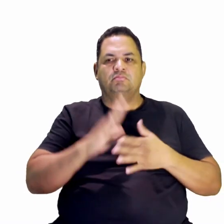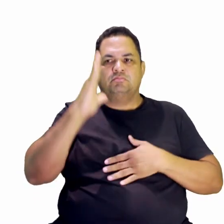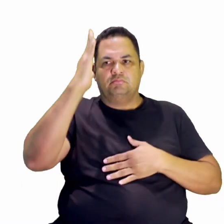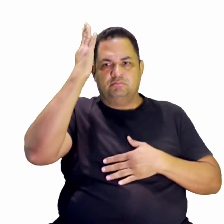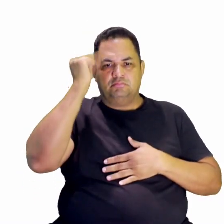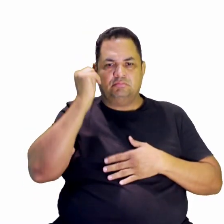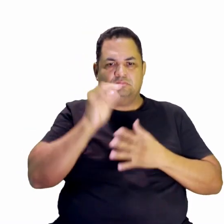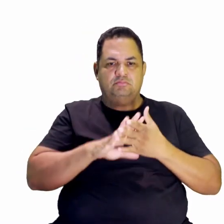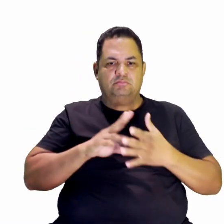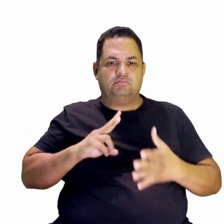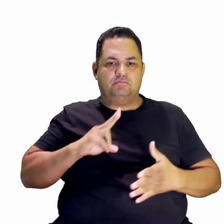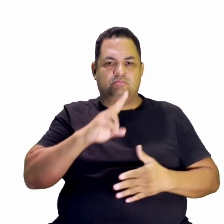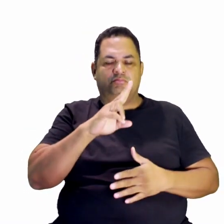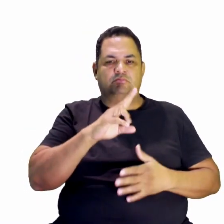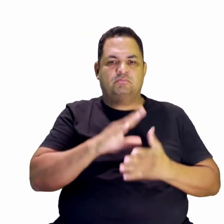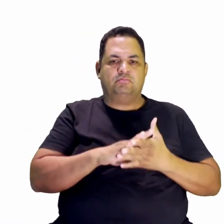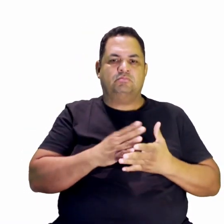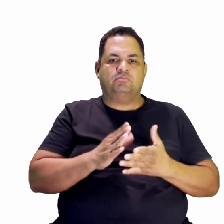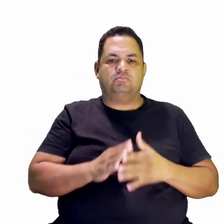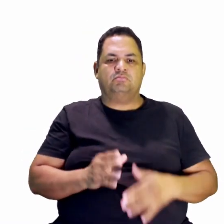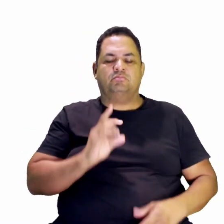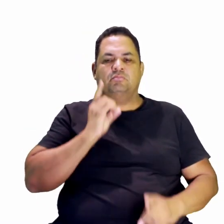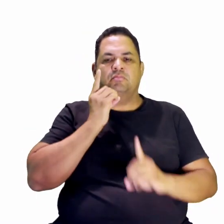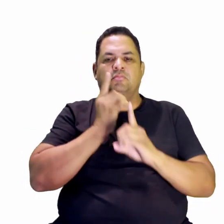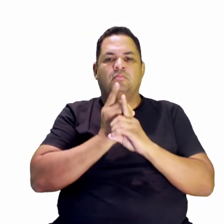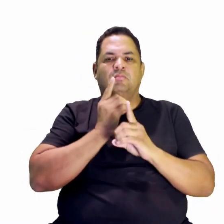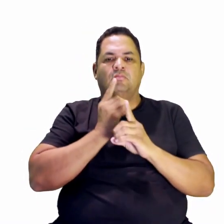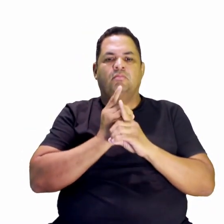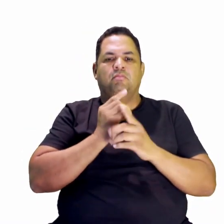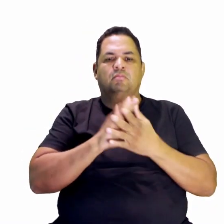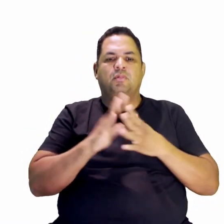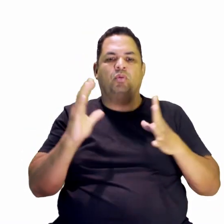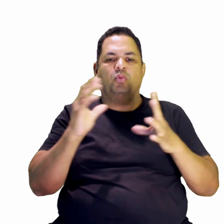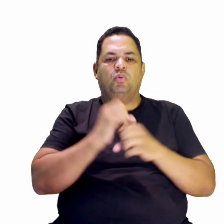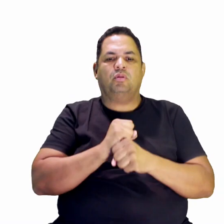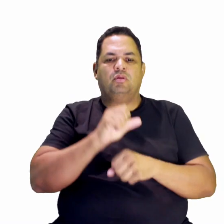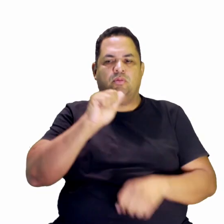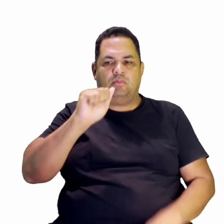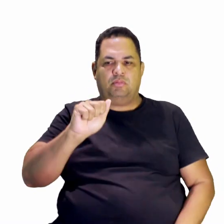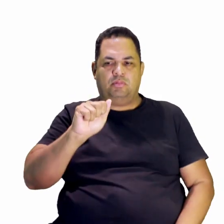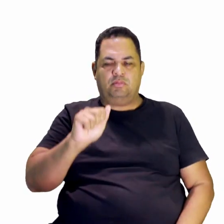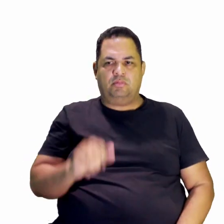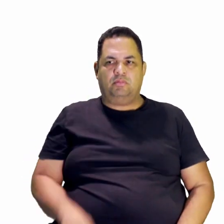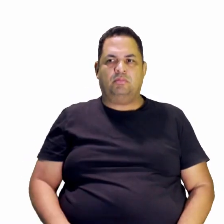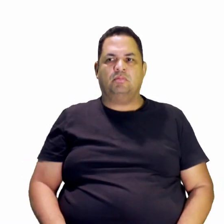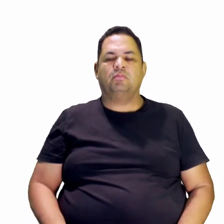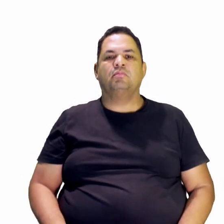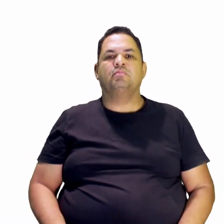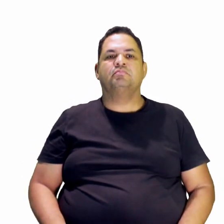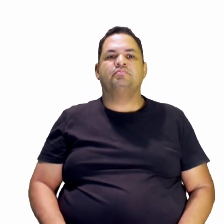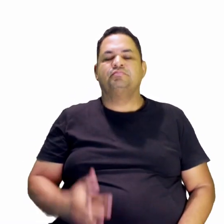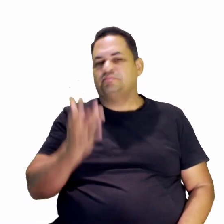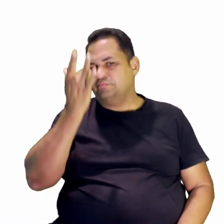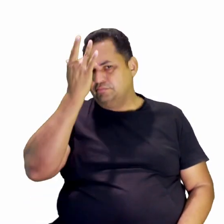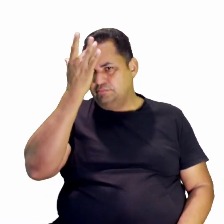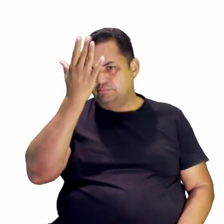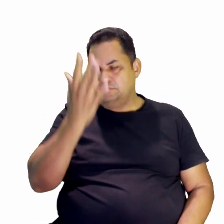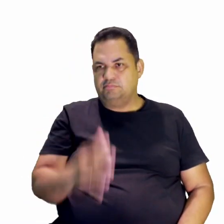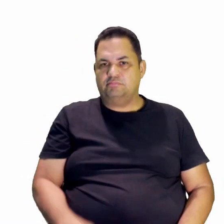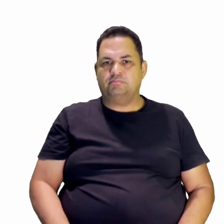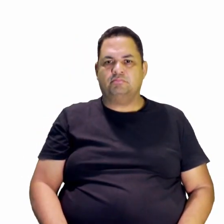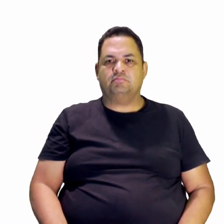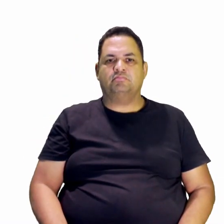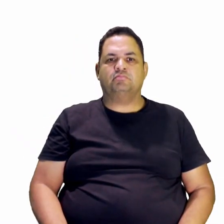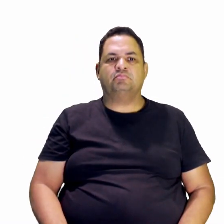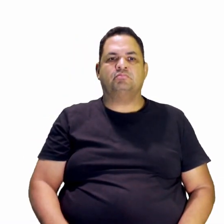sabendo a força, a direção e sentido, você encontra a aceleração. Acho que facinho, né? Vamos